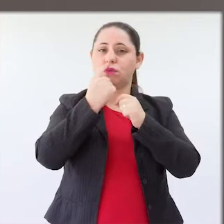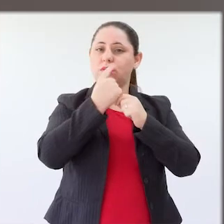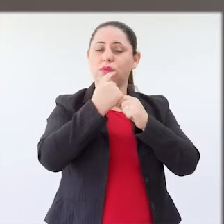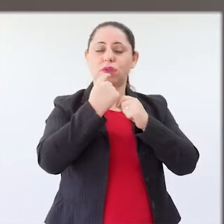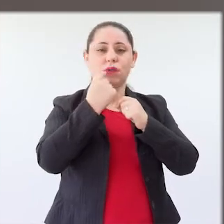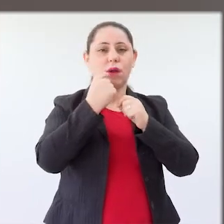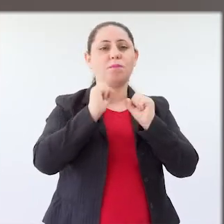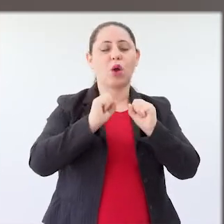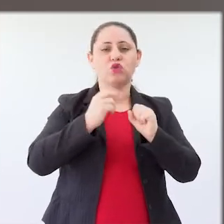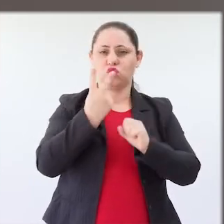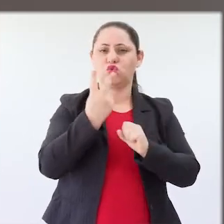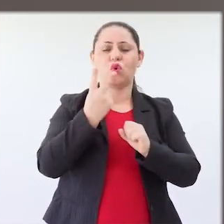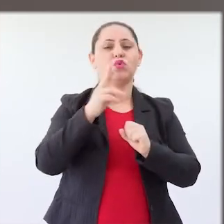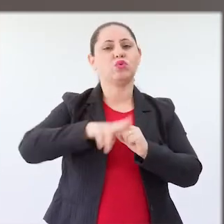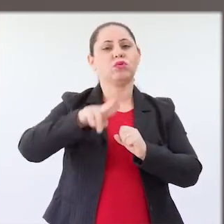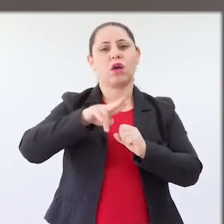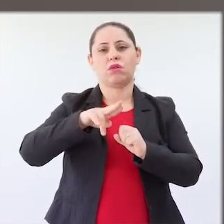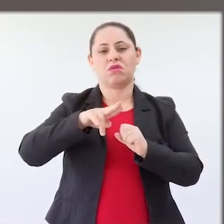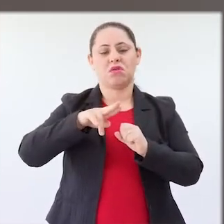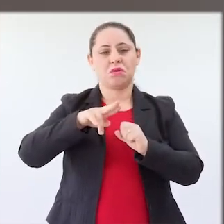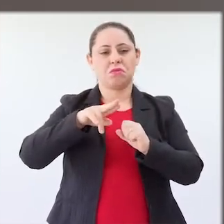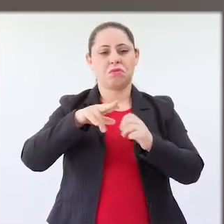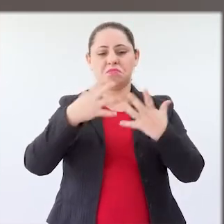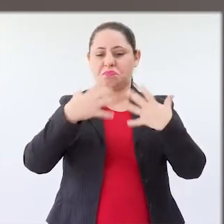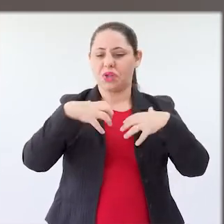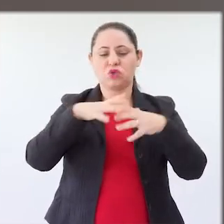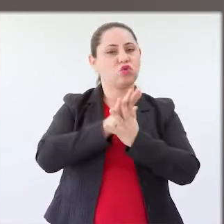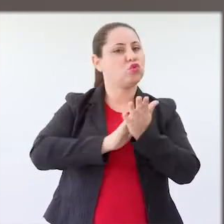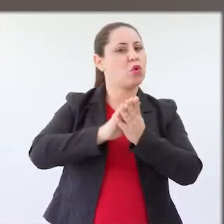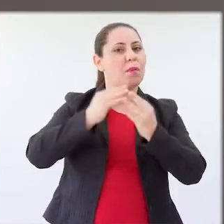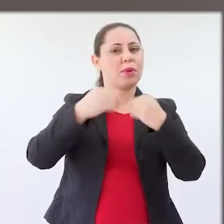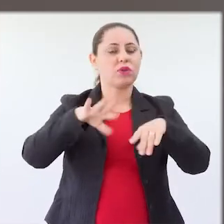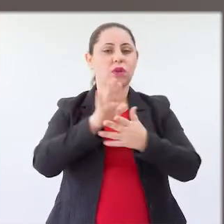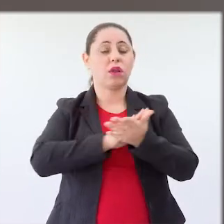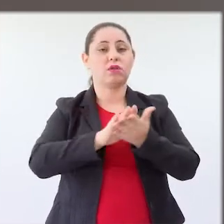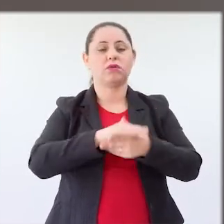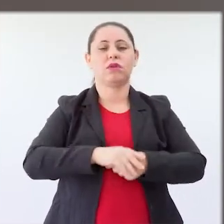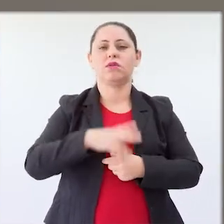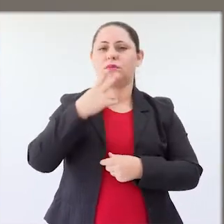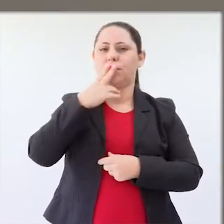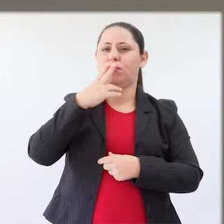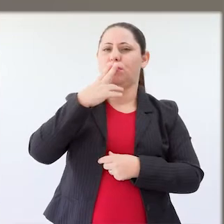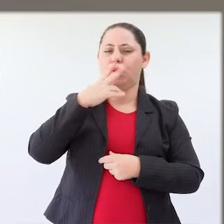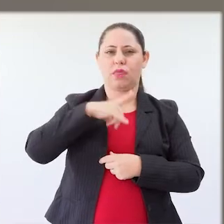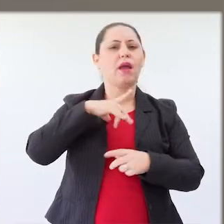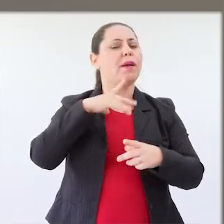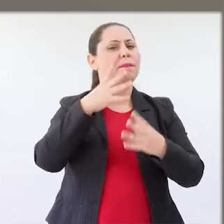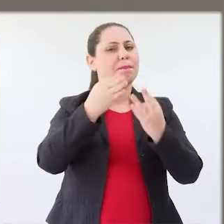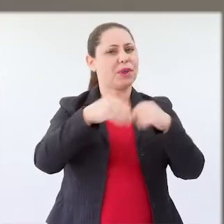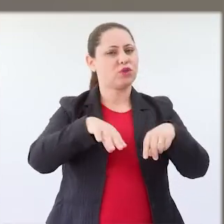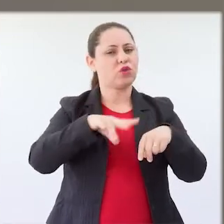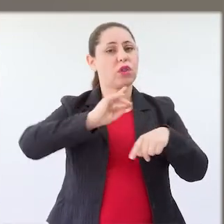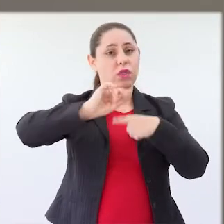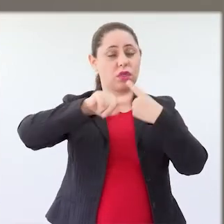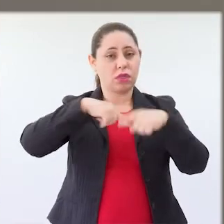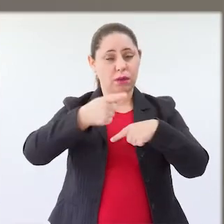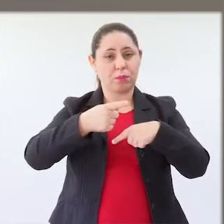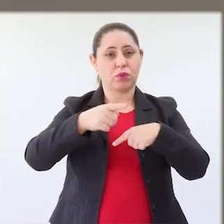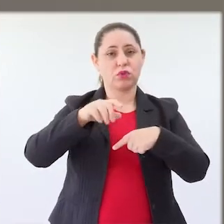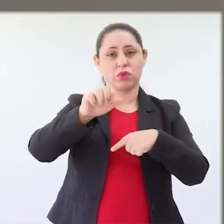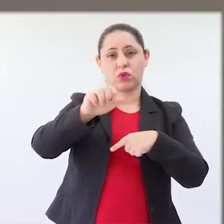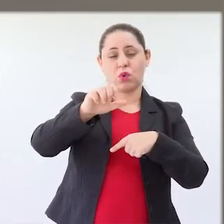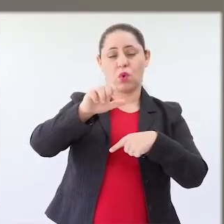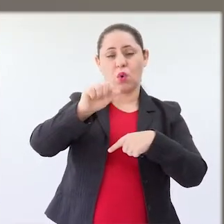um preenchimento no lábio, não tem importância isso. Isso não vai interferir em nenhum momento. Fumantes correm risco de ter complicações